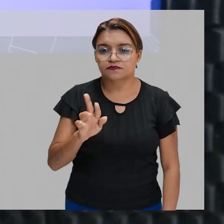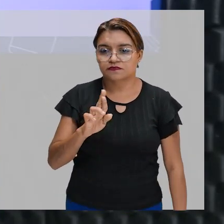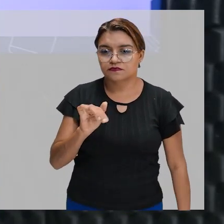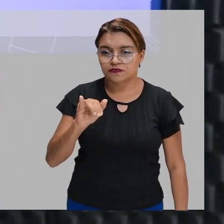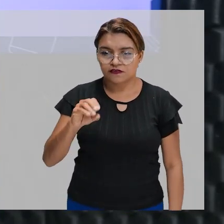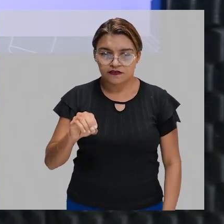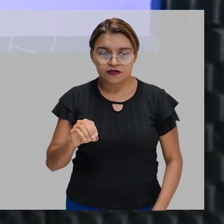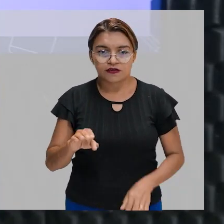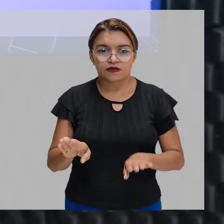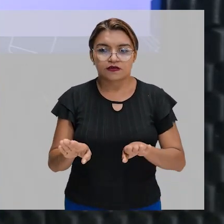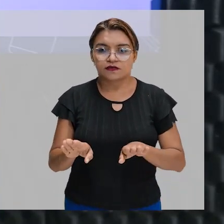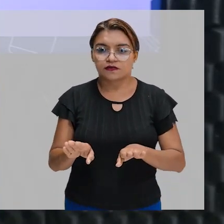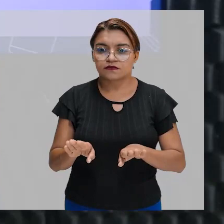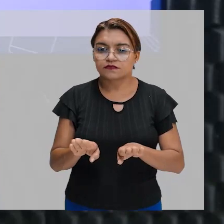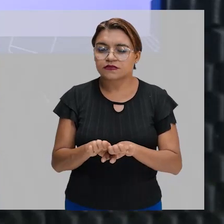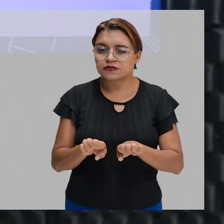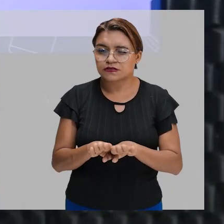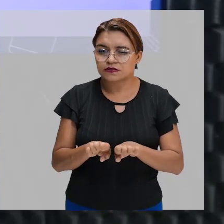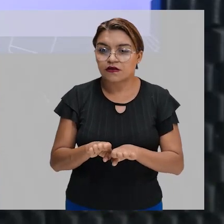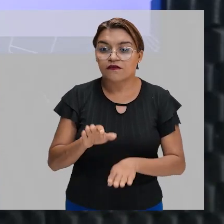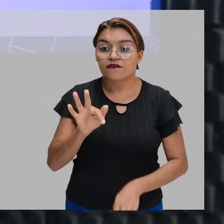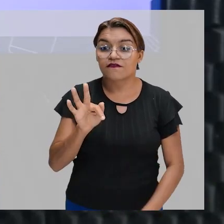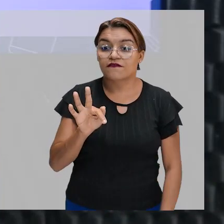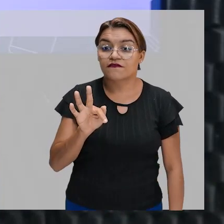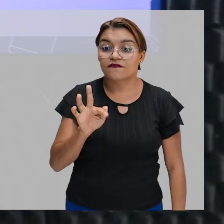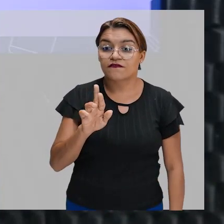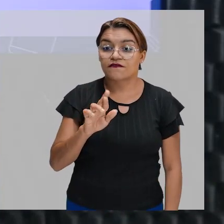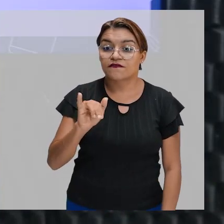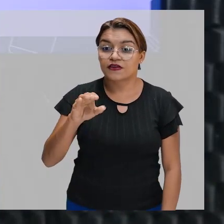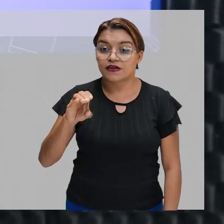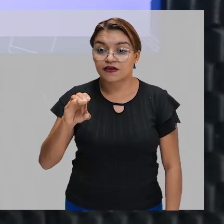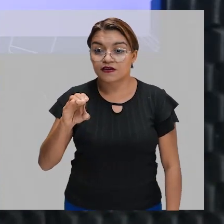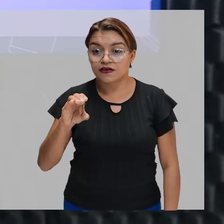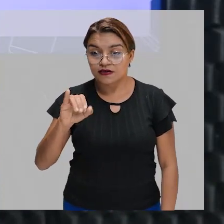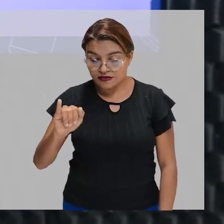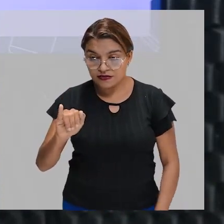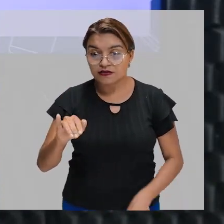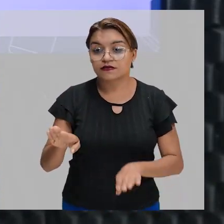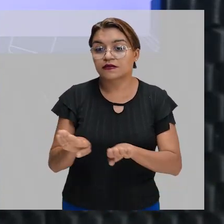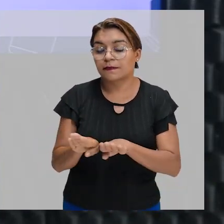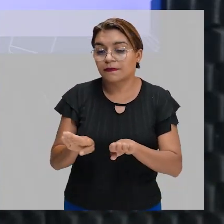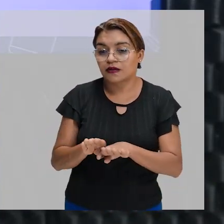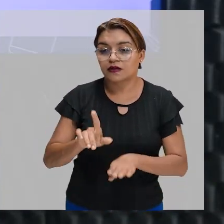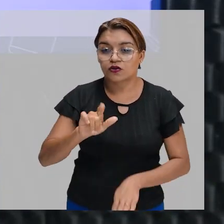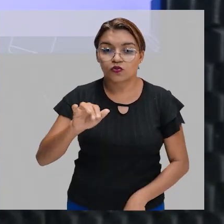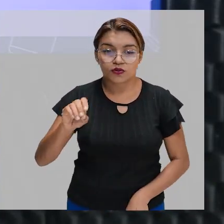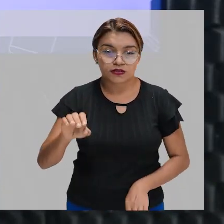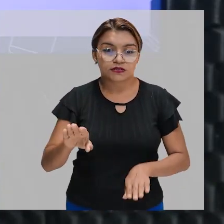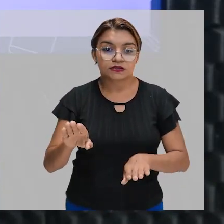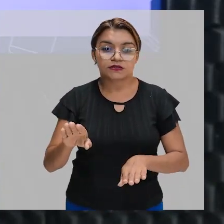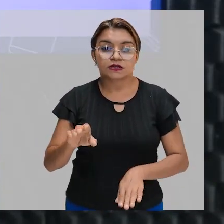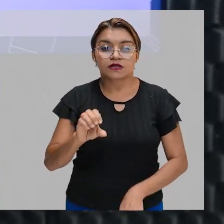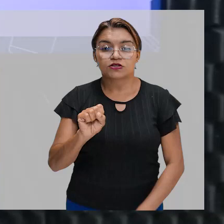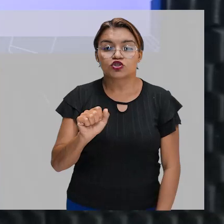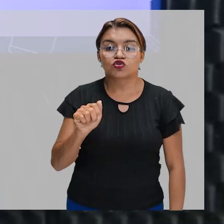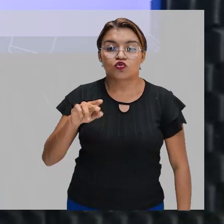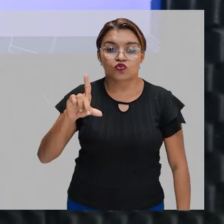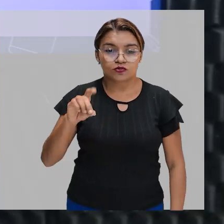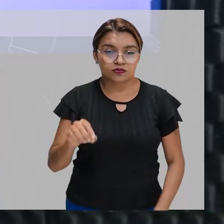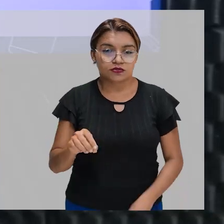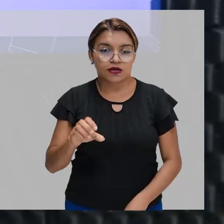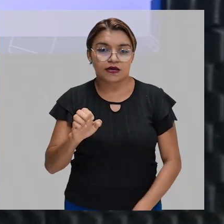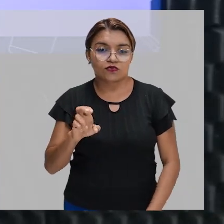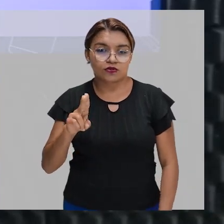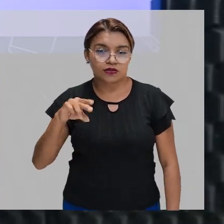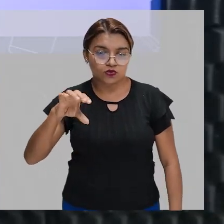de Souza e Eurico são duas obras tá bom são gêmeas no tempo porque elas elas são escritas